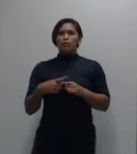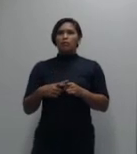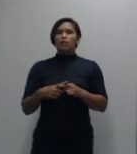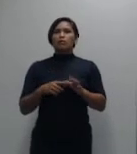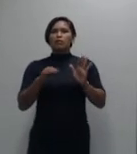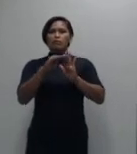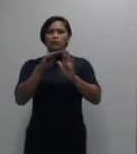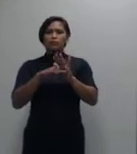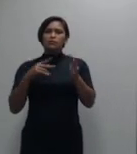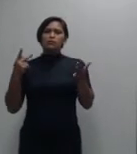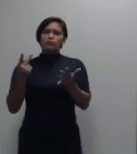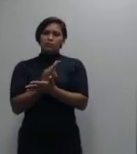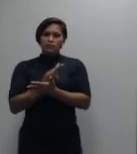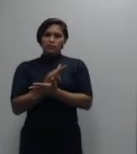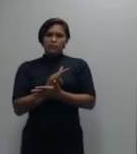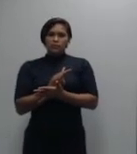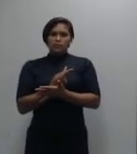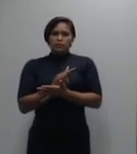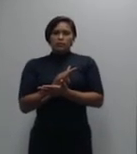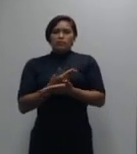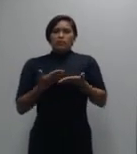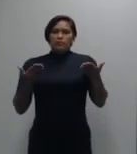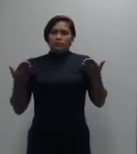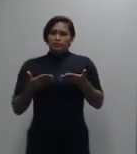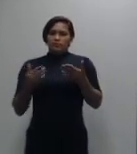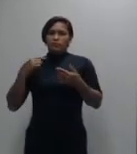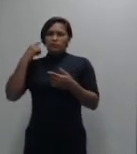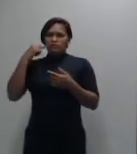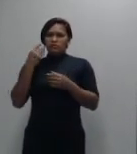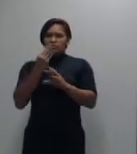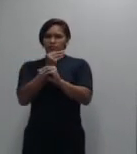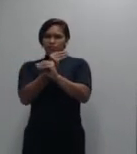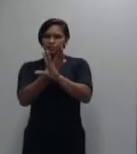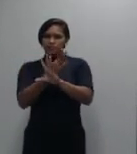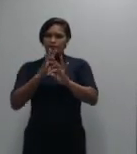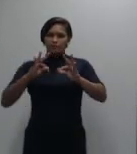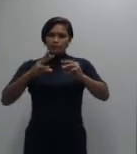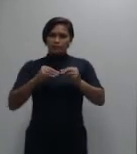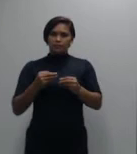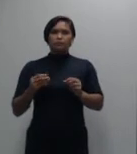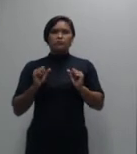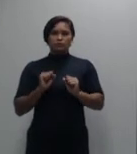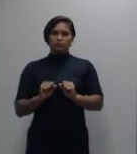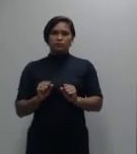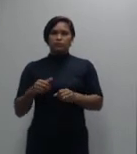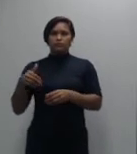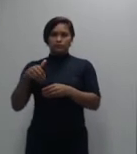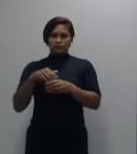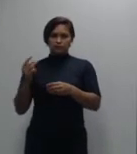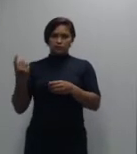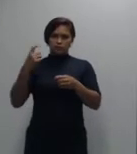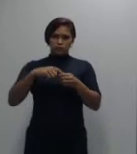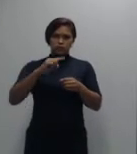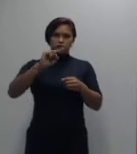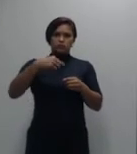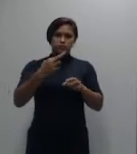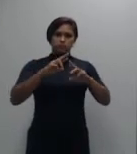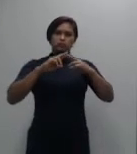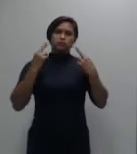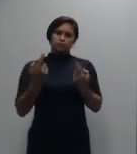acontecer e já que os advogados estão virtualmente e poderão voltar a ver com homens não passam